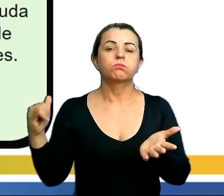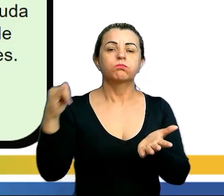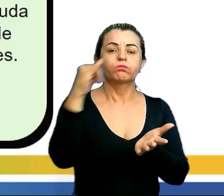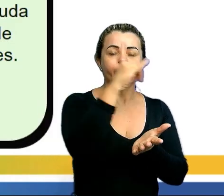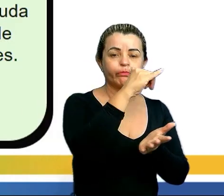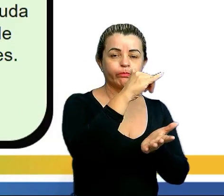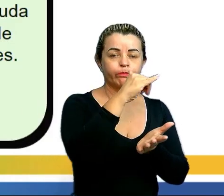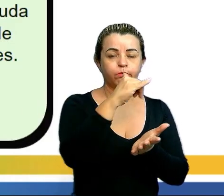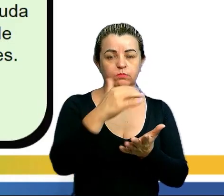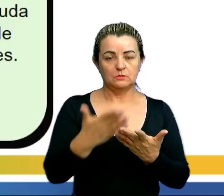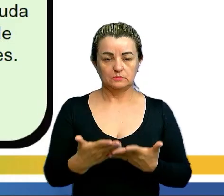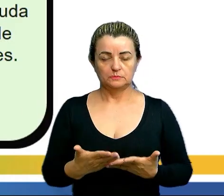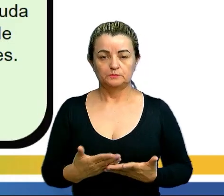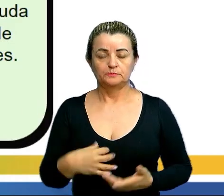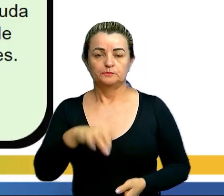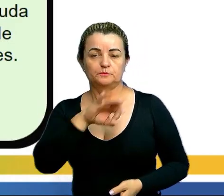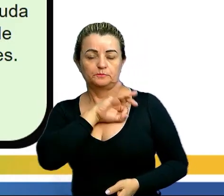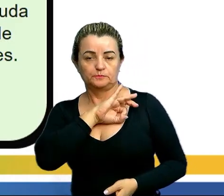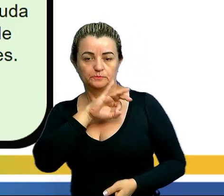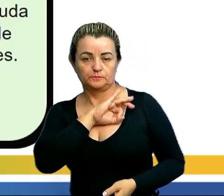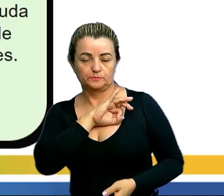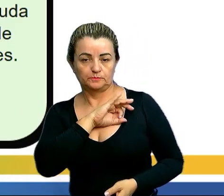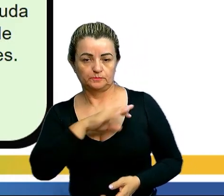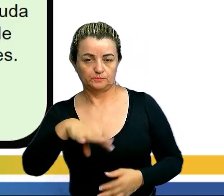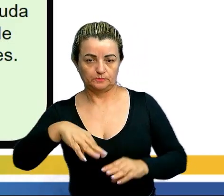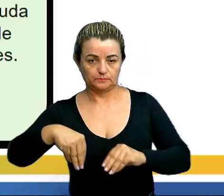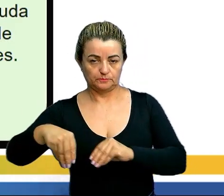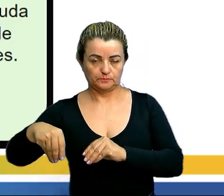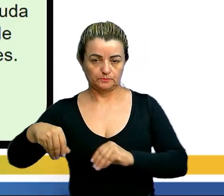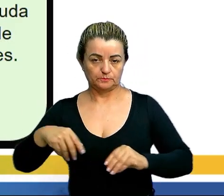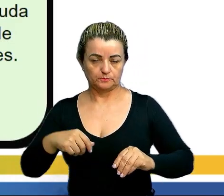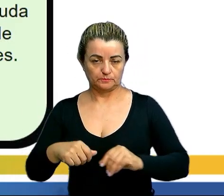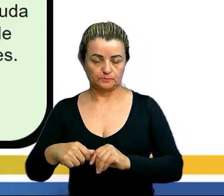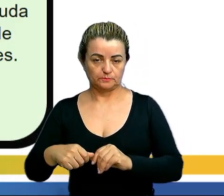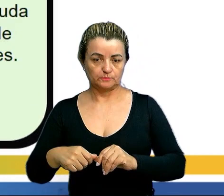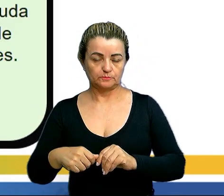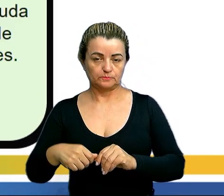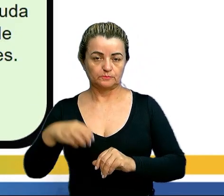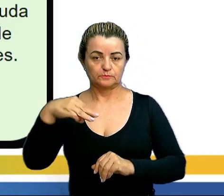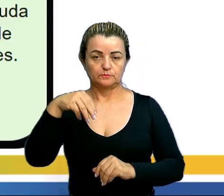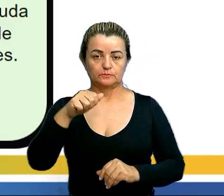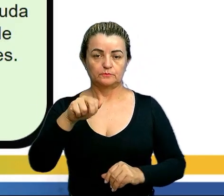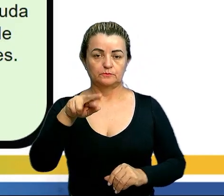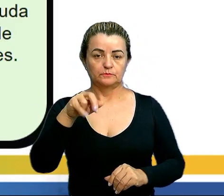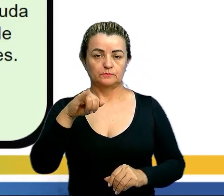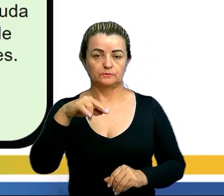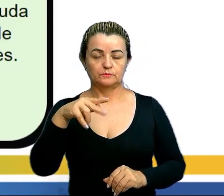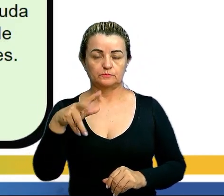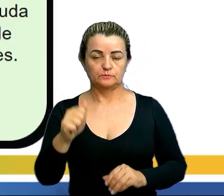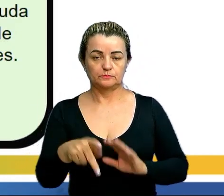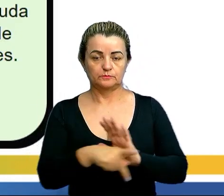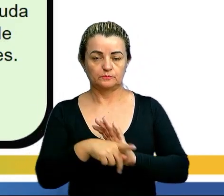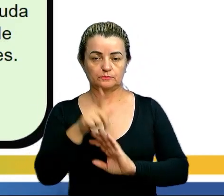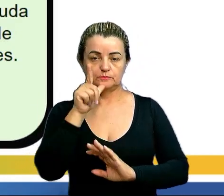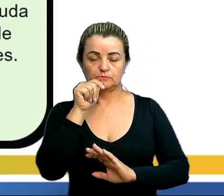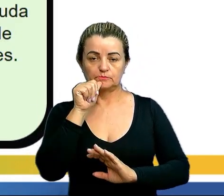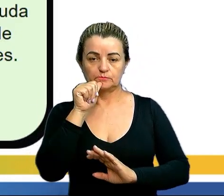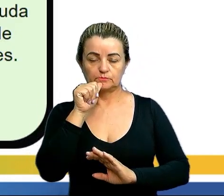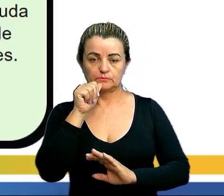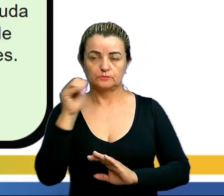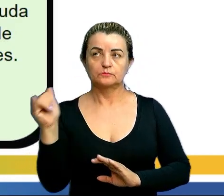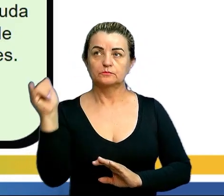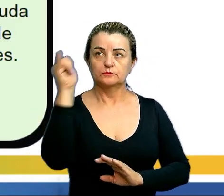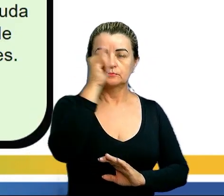exército, marinha e aeronáutica juntos desses países, né, formando esta liga para proteger o território